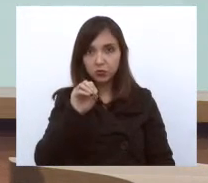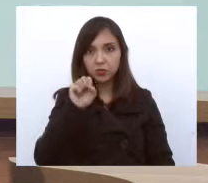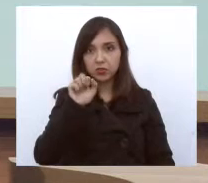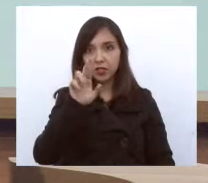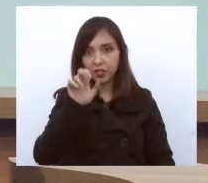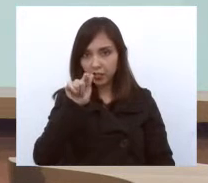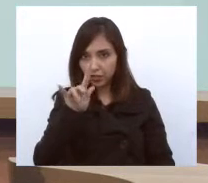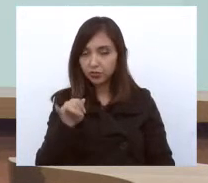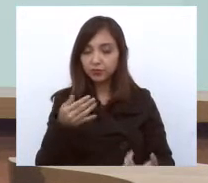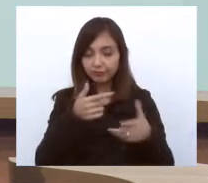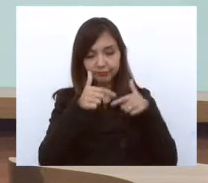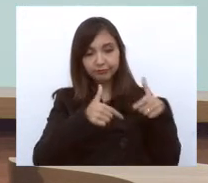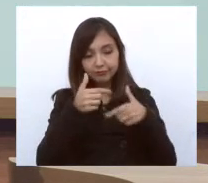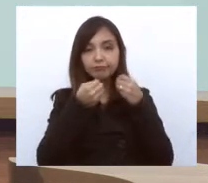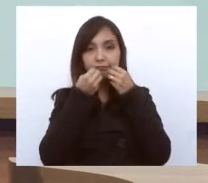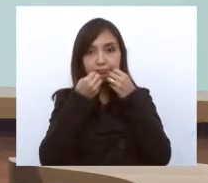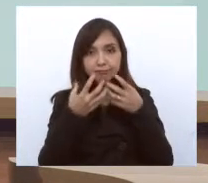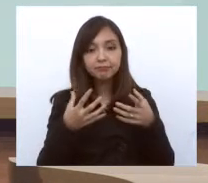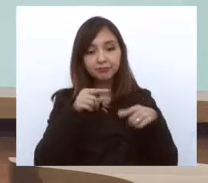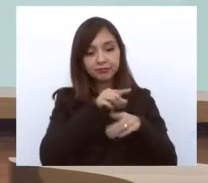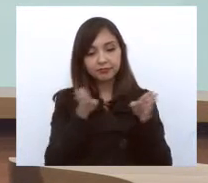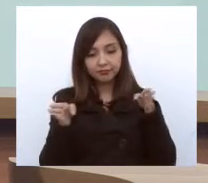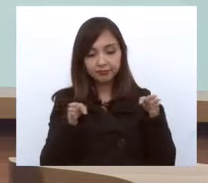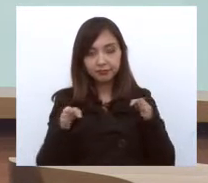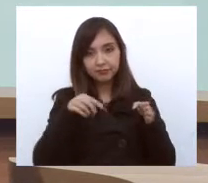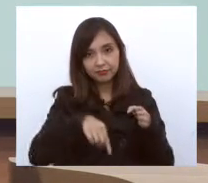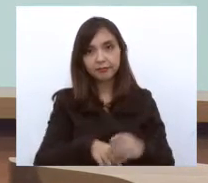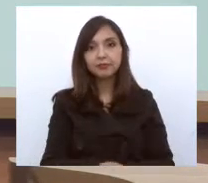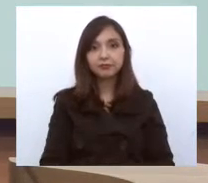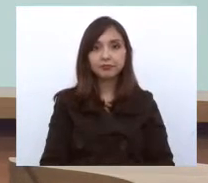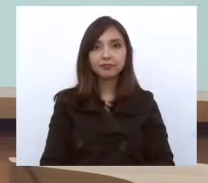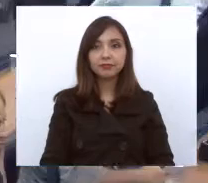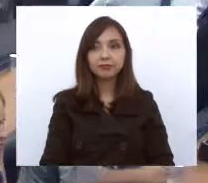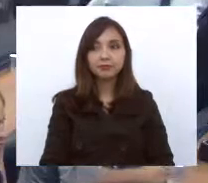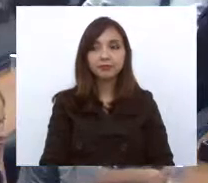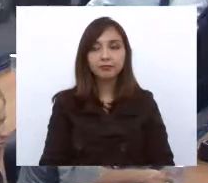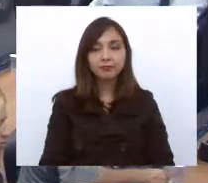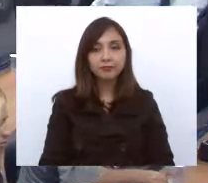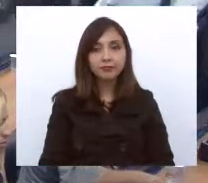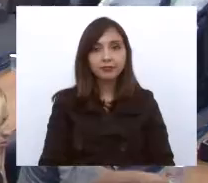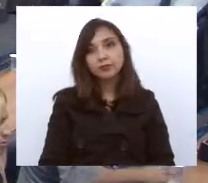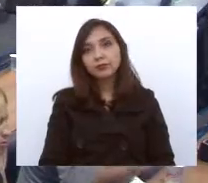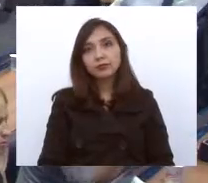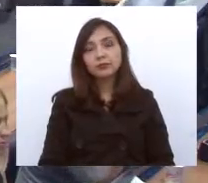êxito nesse período que Vossa Excelência estiver ocupando esse espaço.